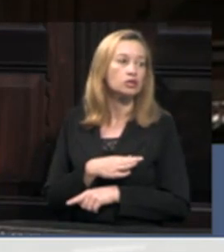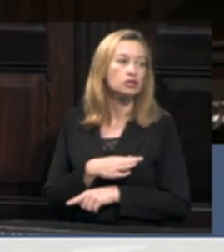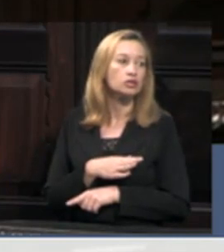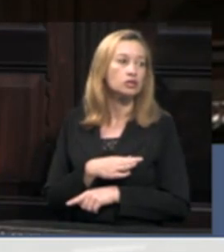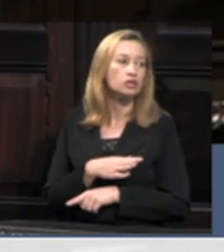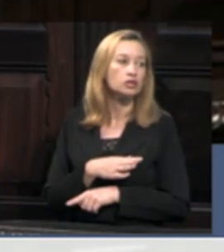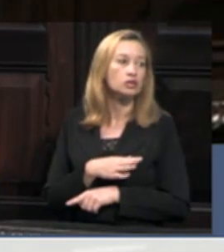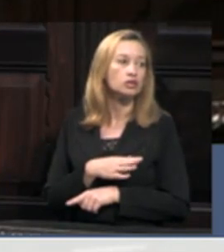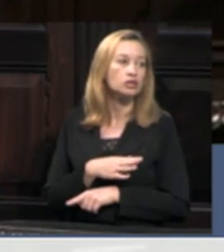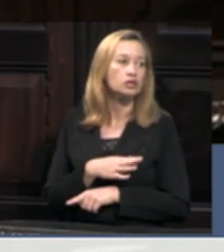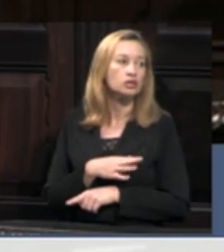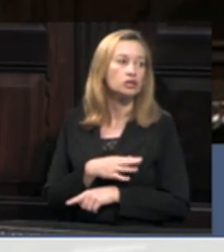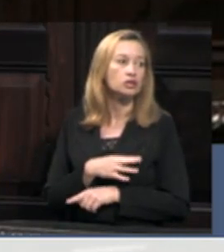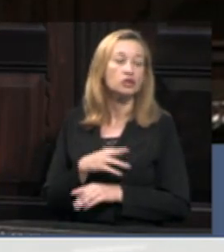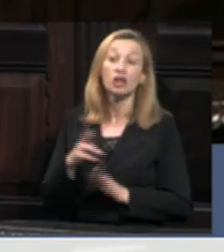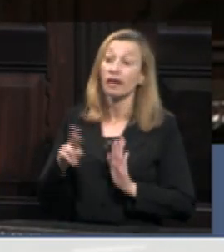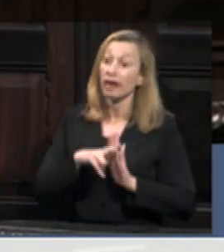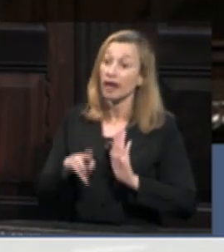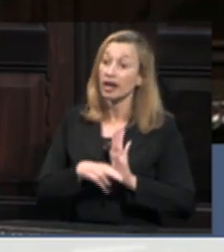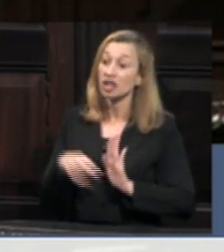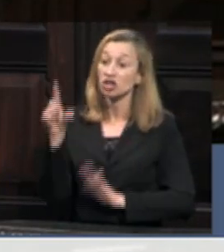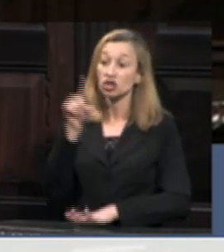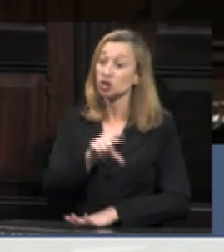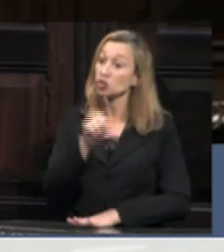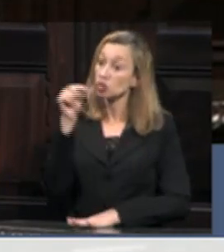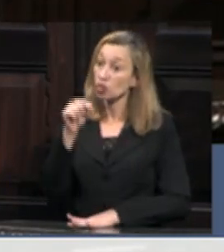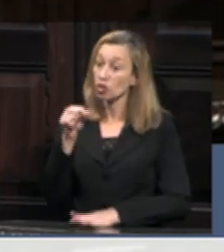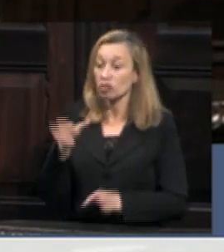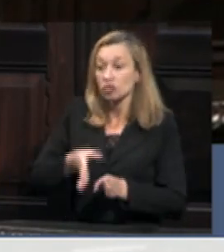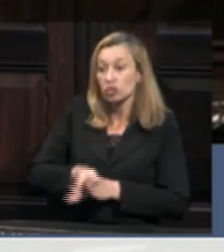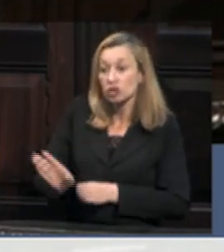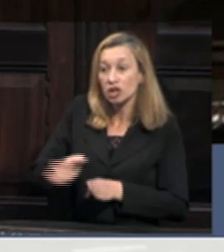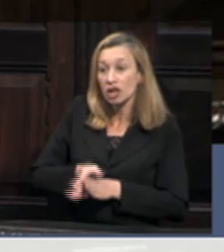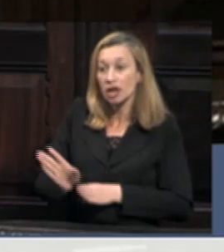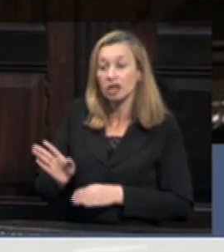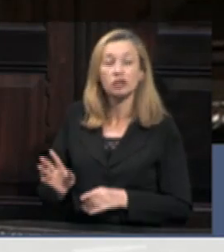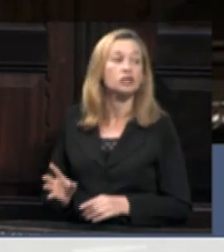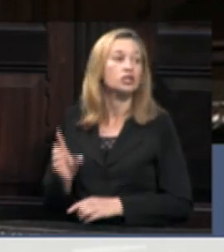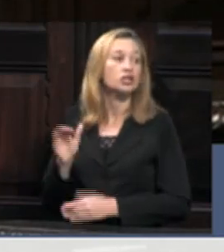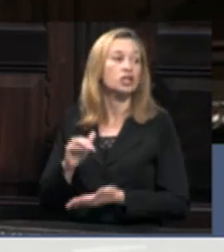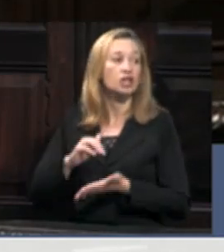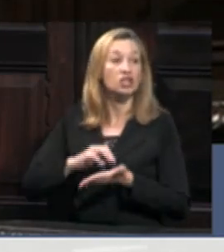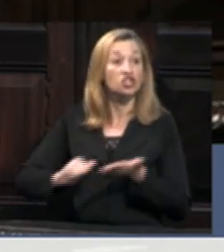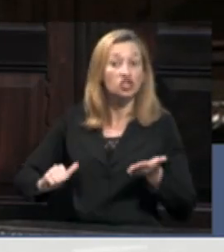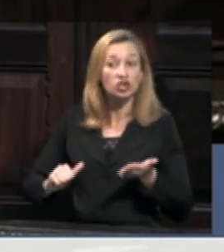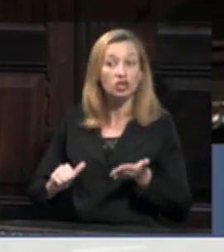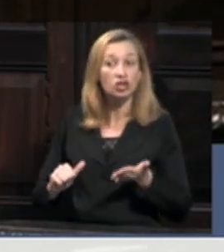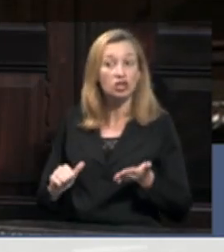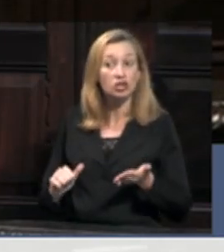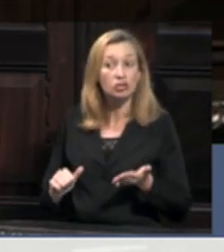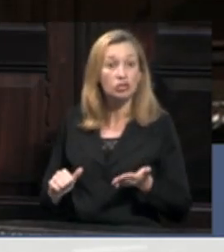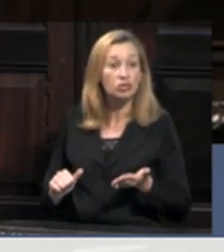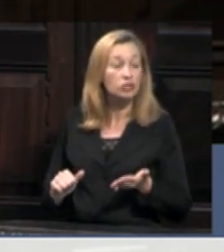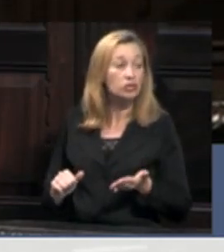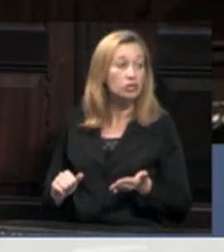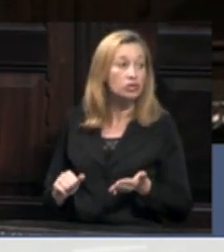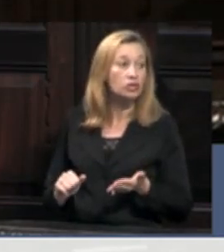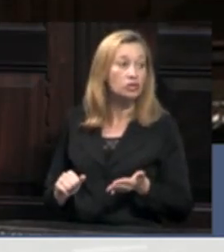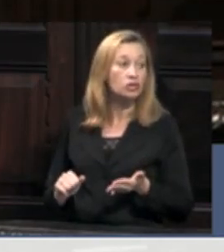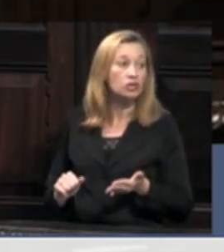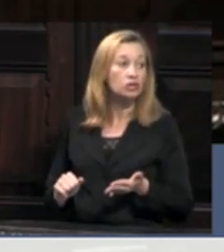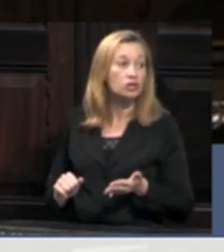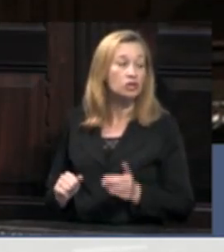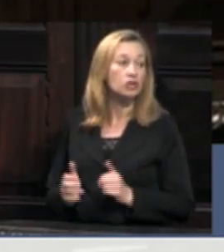de escolha dos conselheiros e retirando as prerrogativas